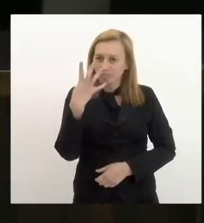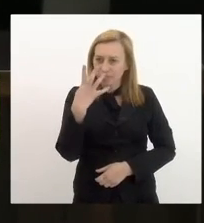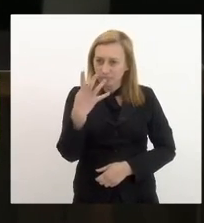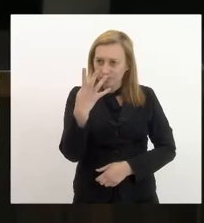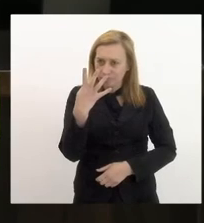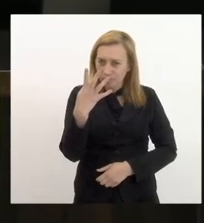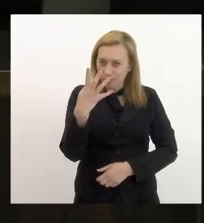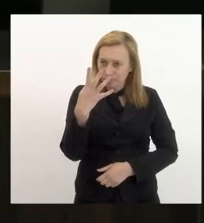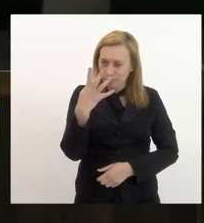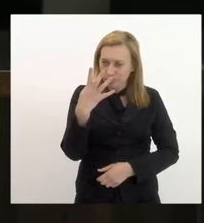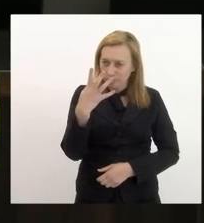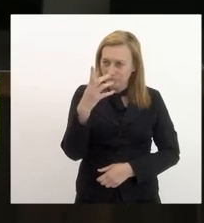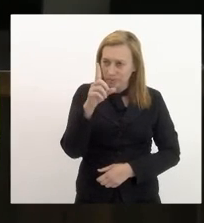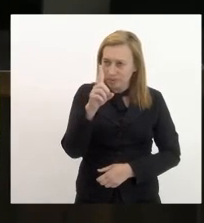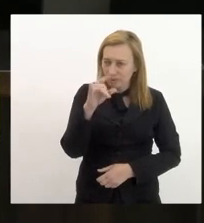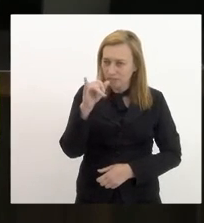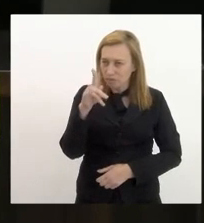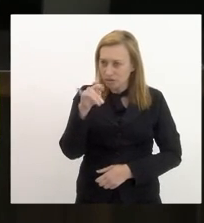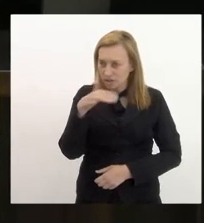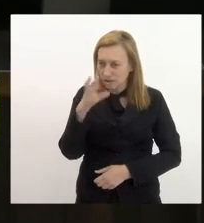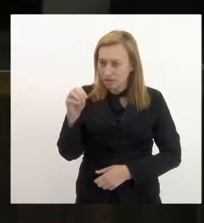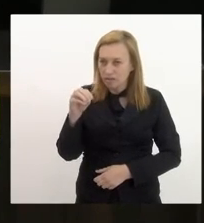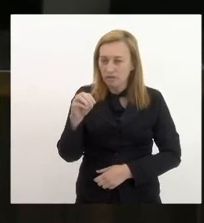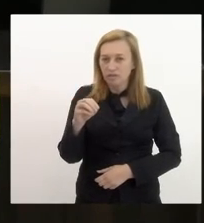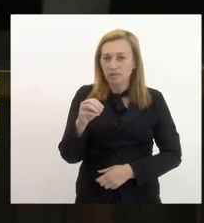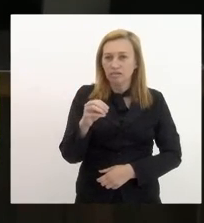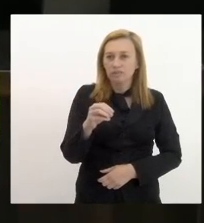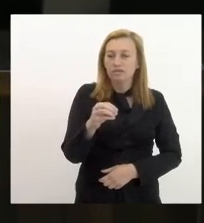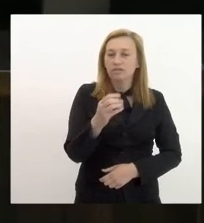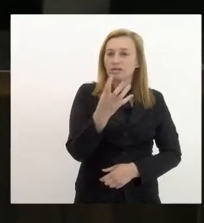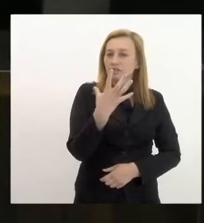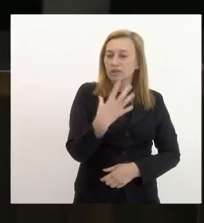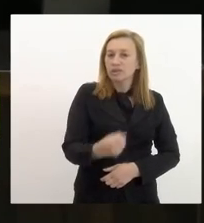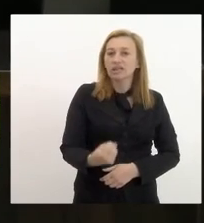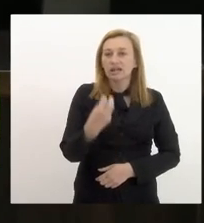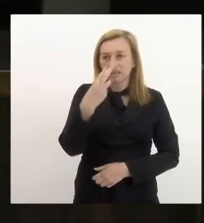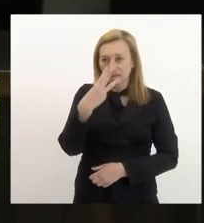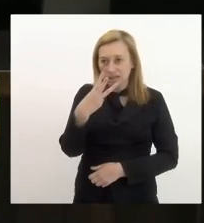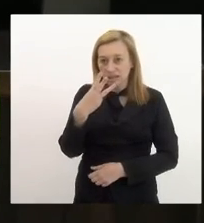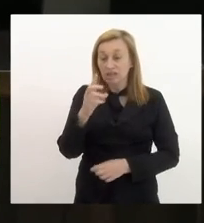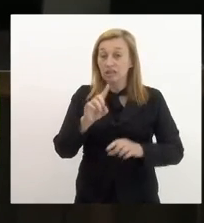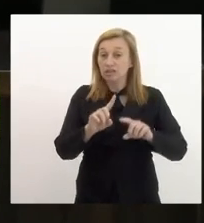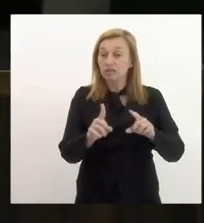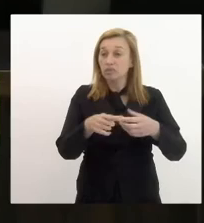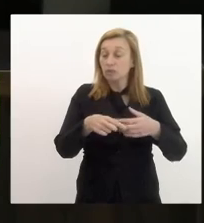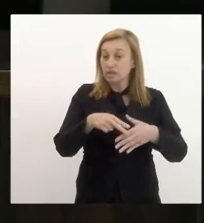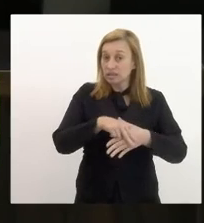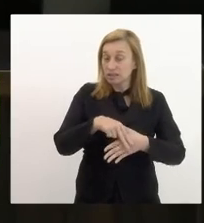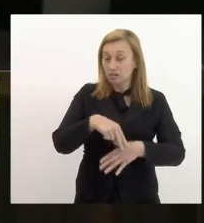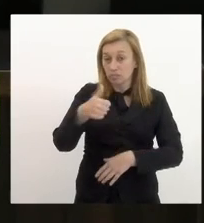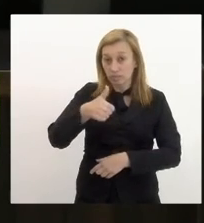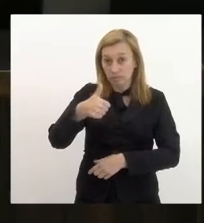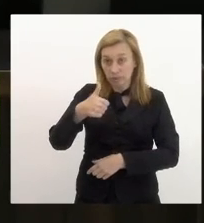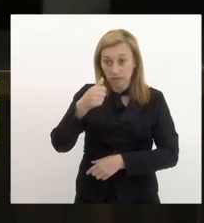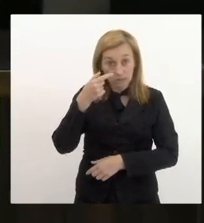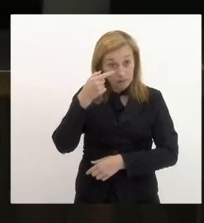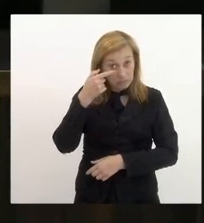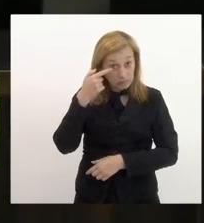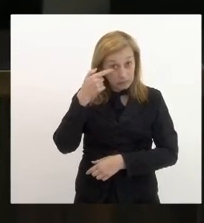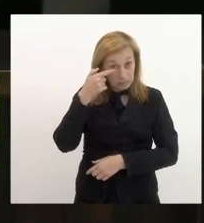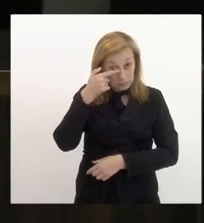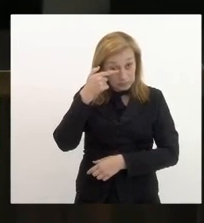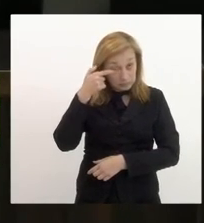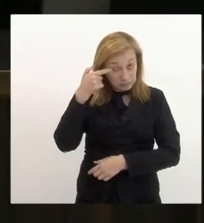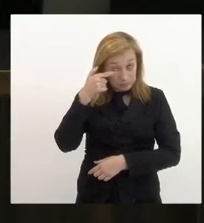dispositivos atender três sendo que o inciso primeiro é